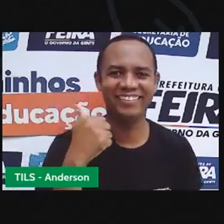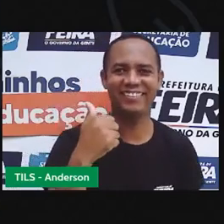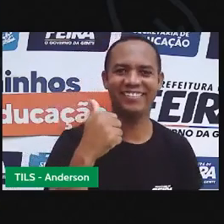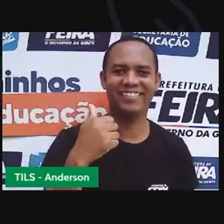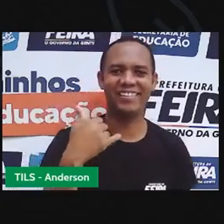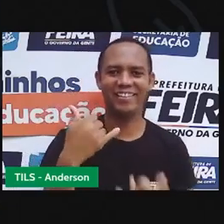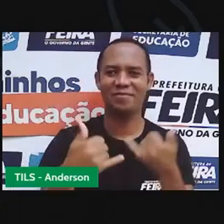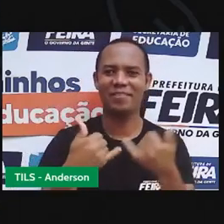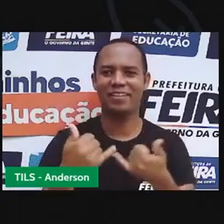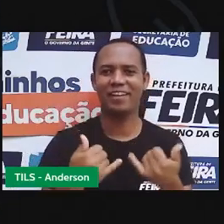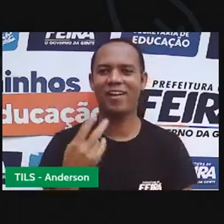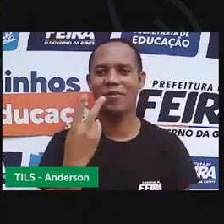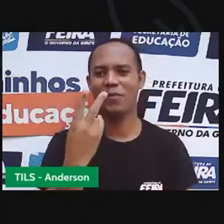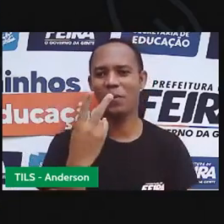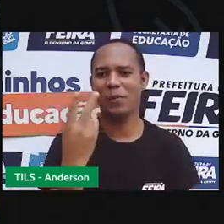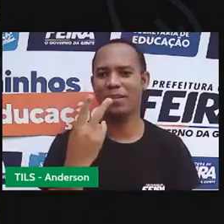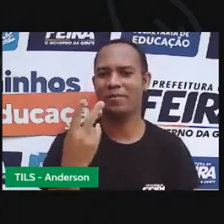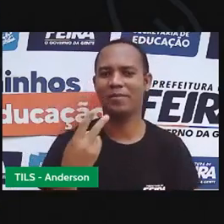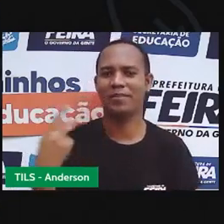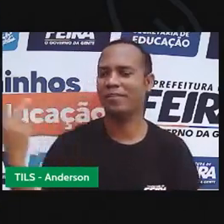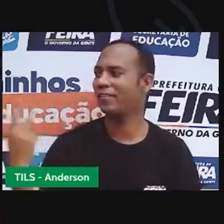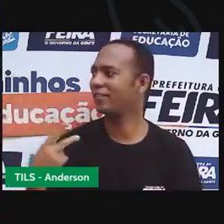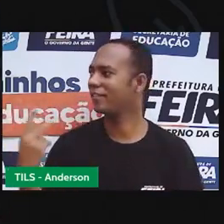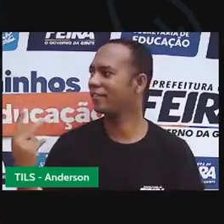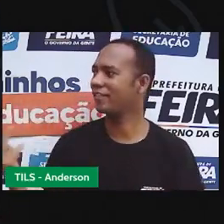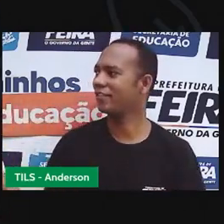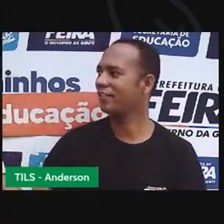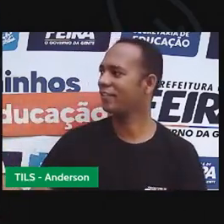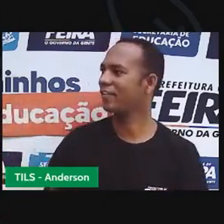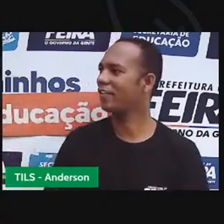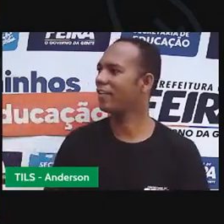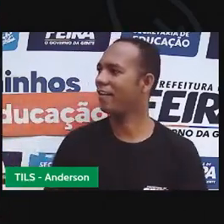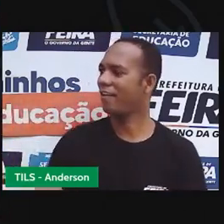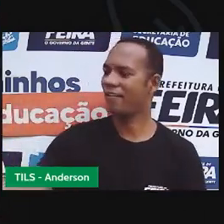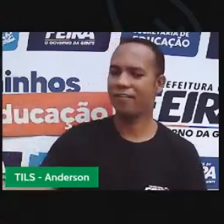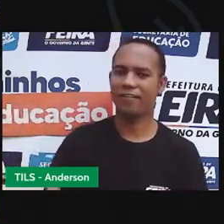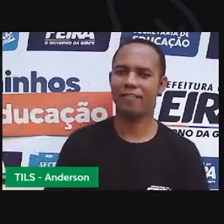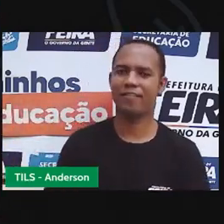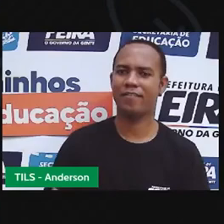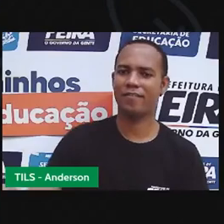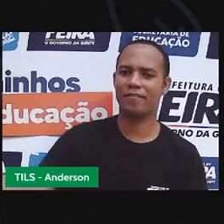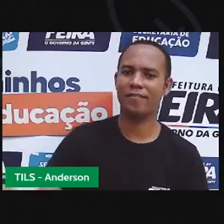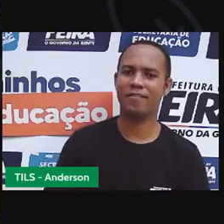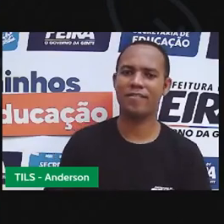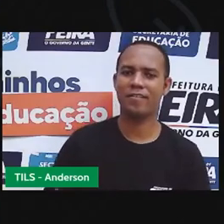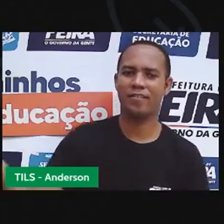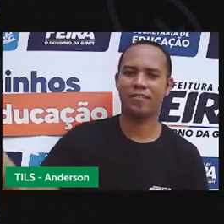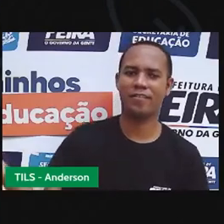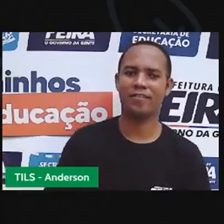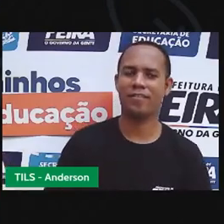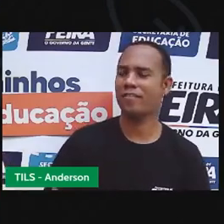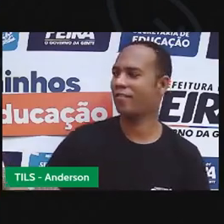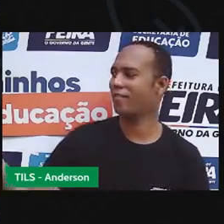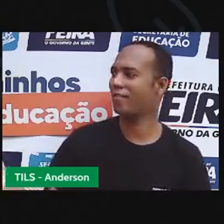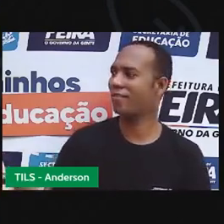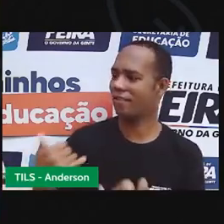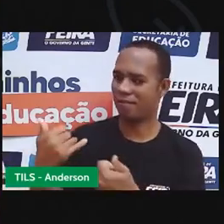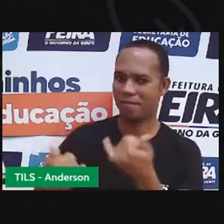A brincadeira você pode fazer aí na sua casa. Eu e Anderson tá perto assim, ó. Tá um espaçamento social